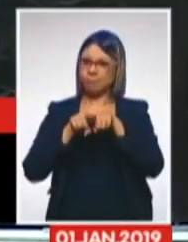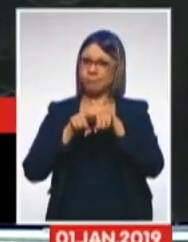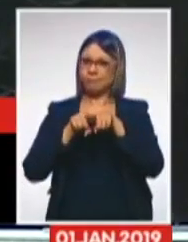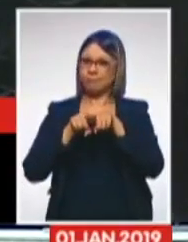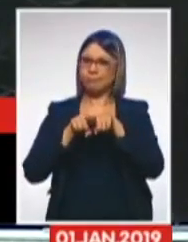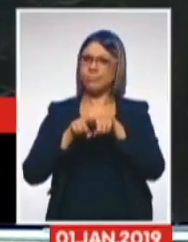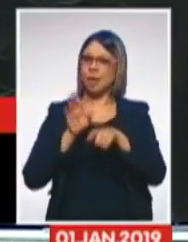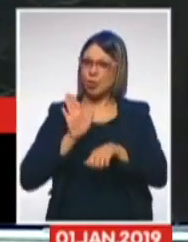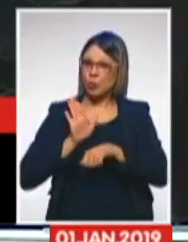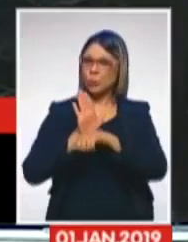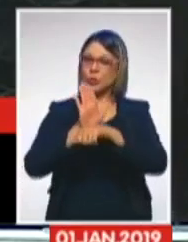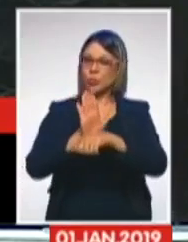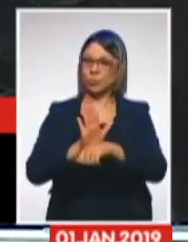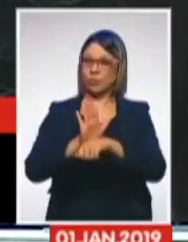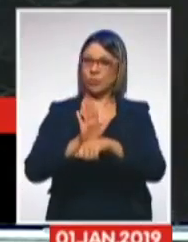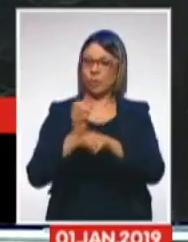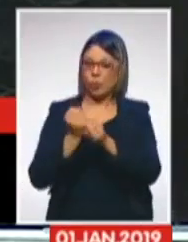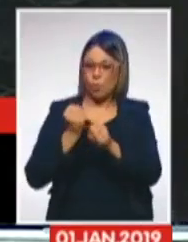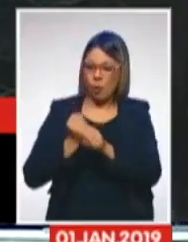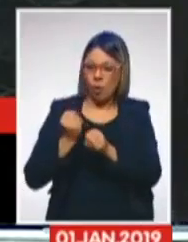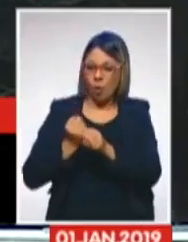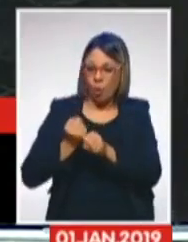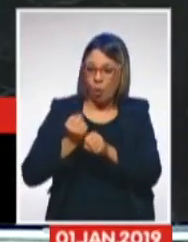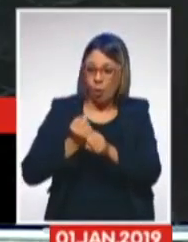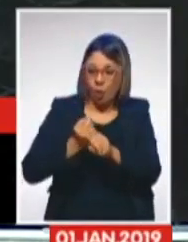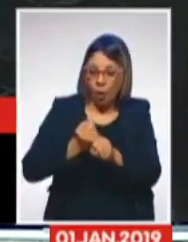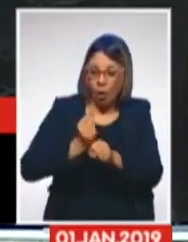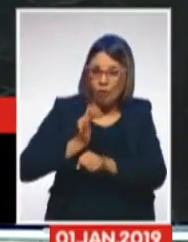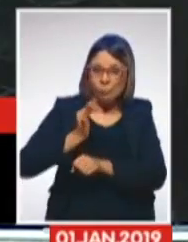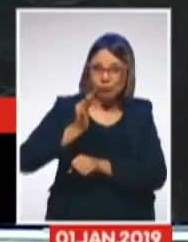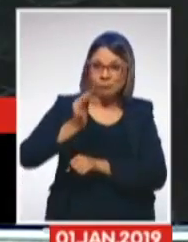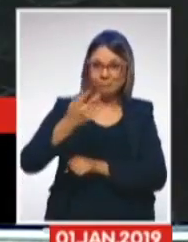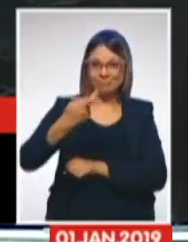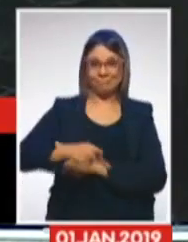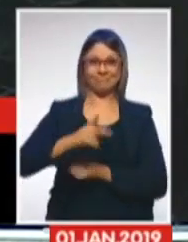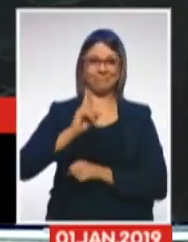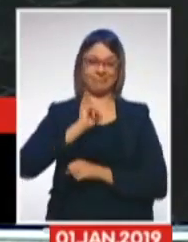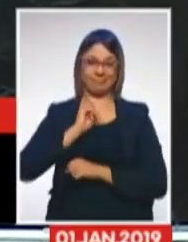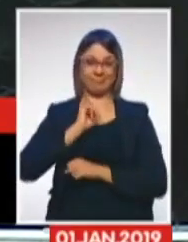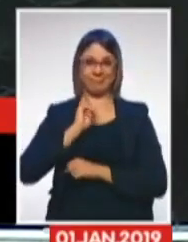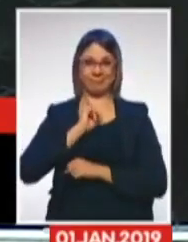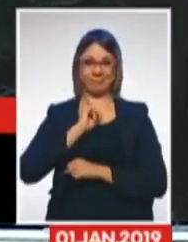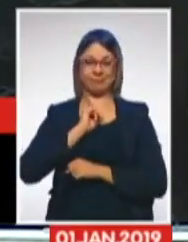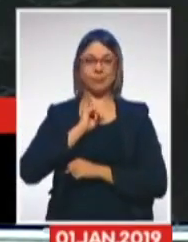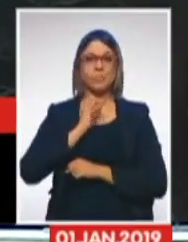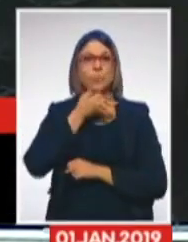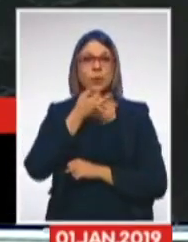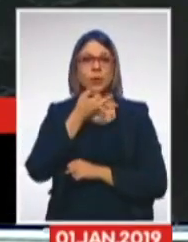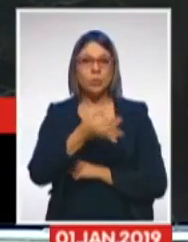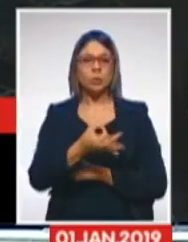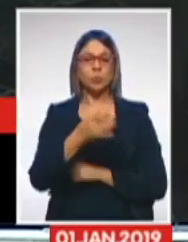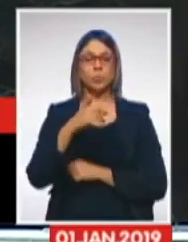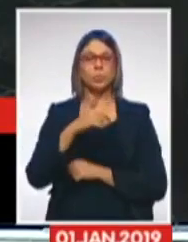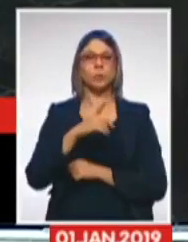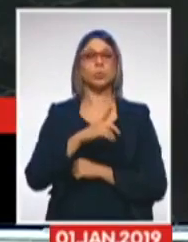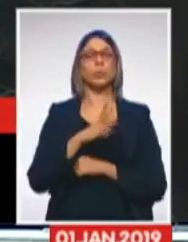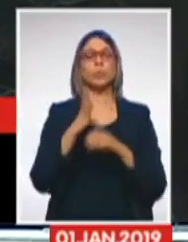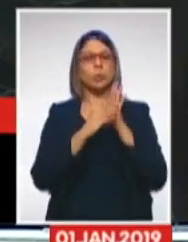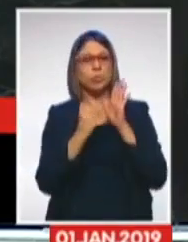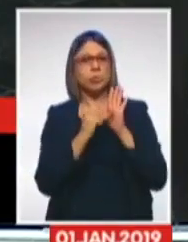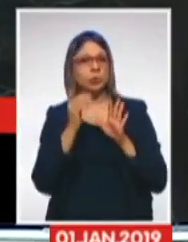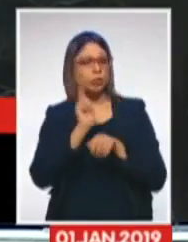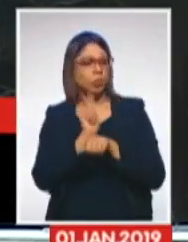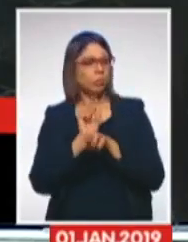a construir no presente o futuro de Minas Gerais. Propomos um modelo de gestão